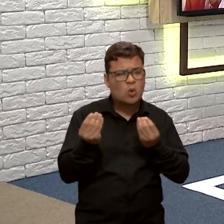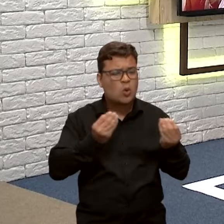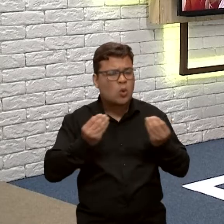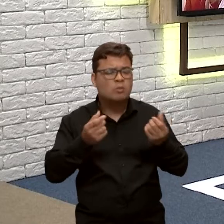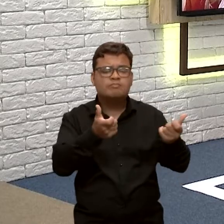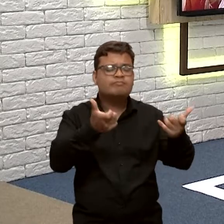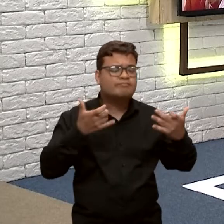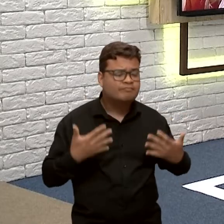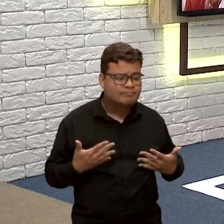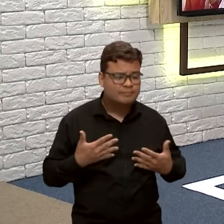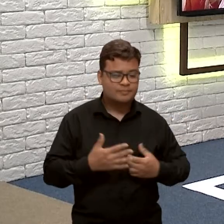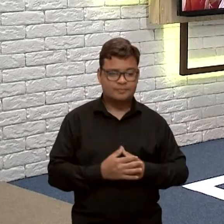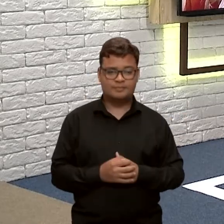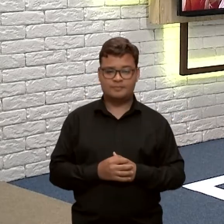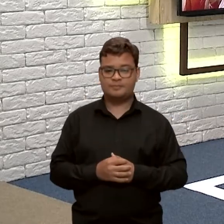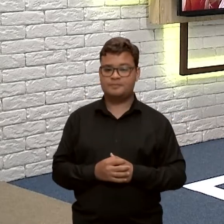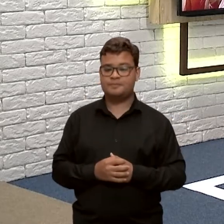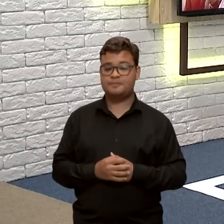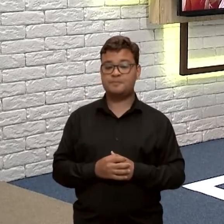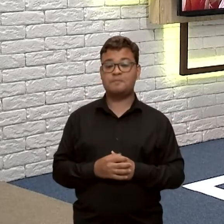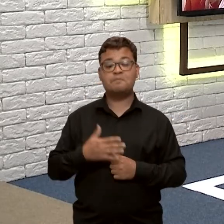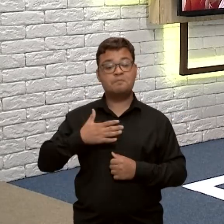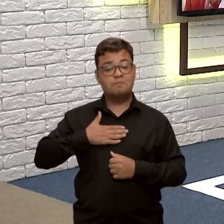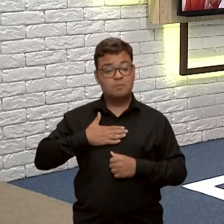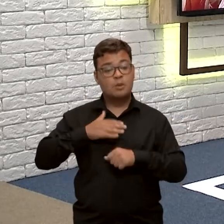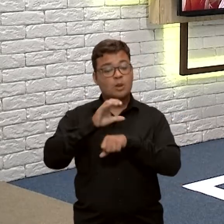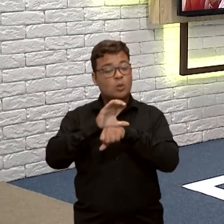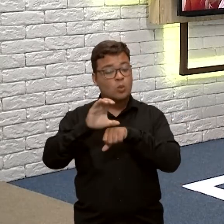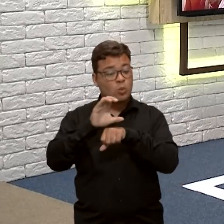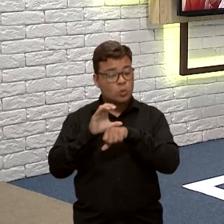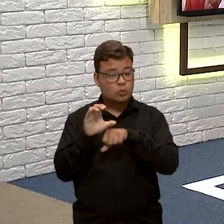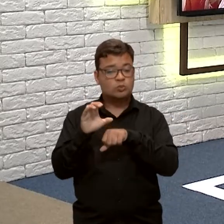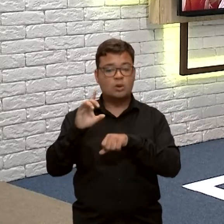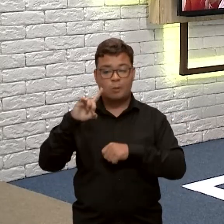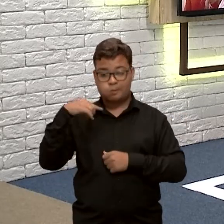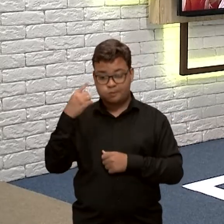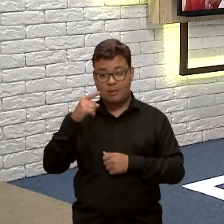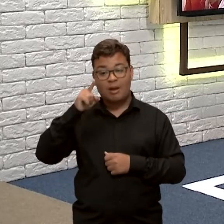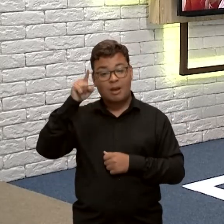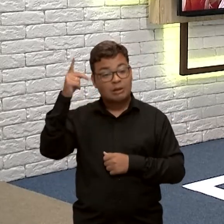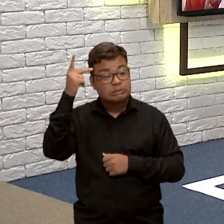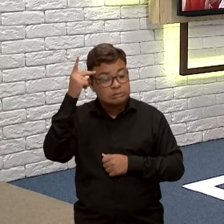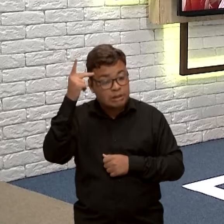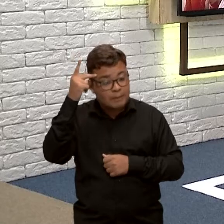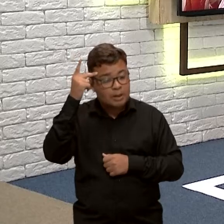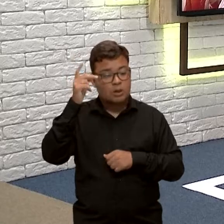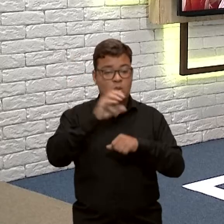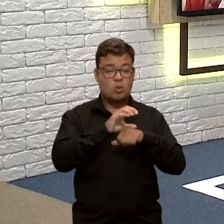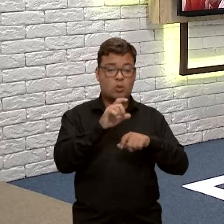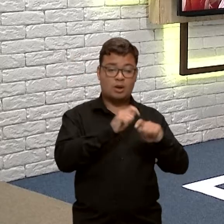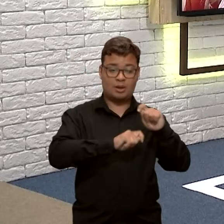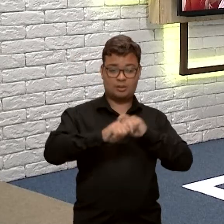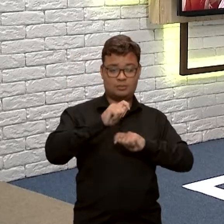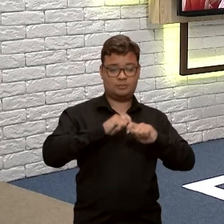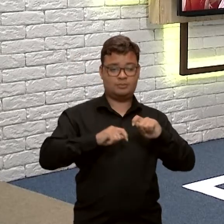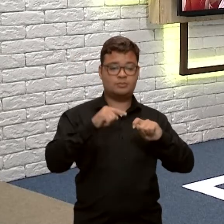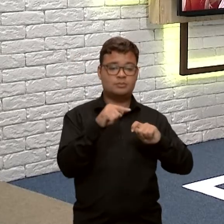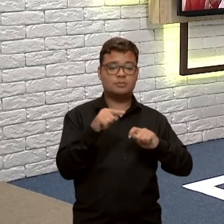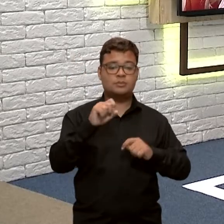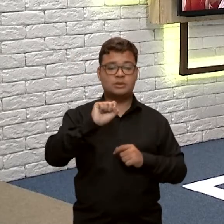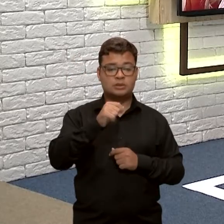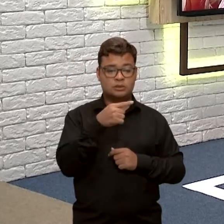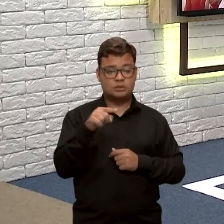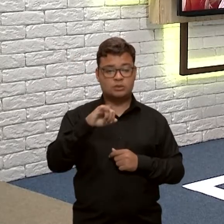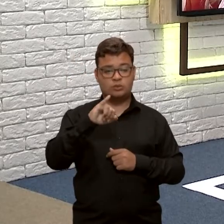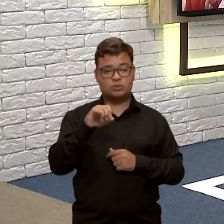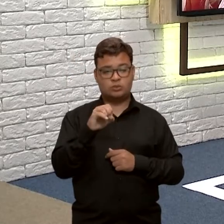pouquinho. Não, meu curso de Direito foi feito em São Paulo e o meu de Administração de Empresas em São José do Rio